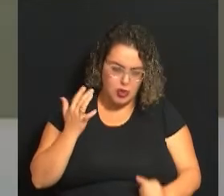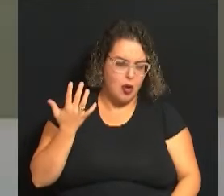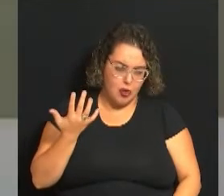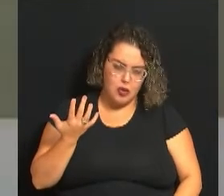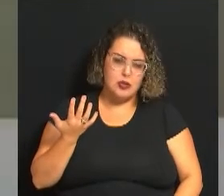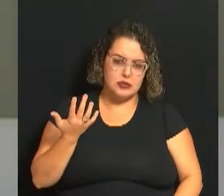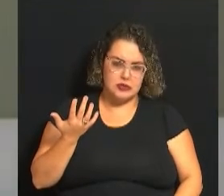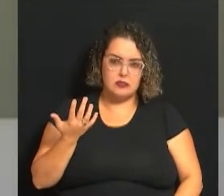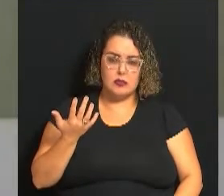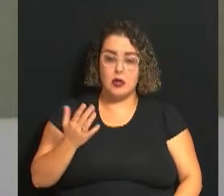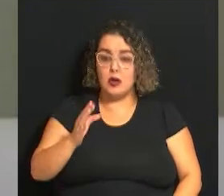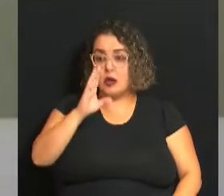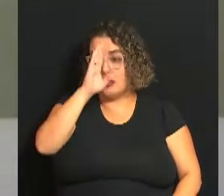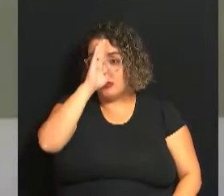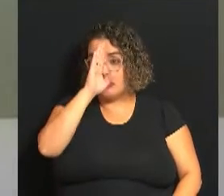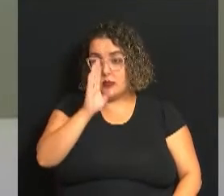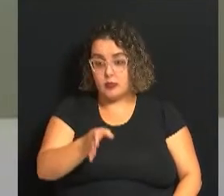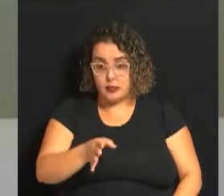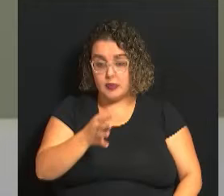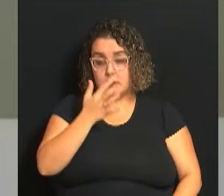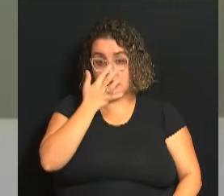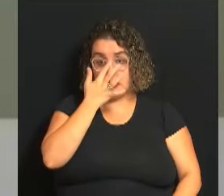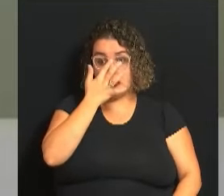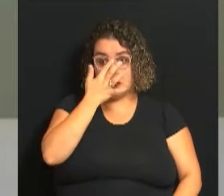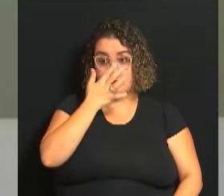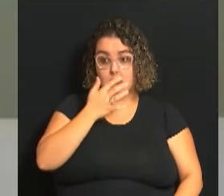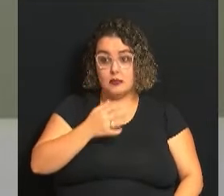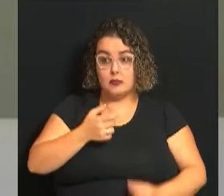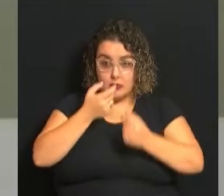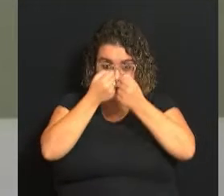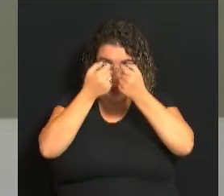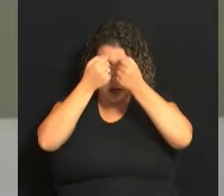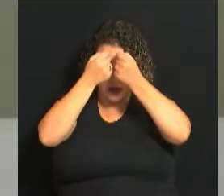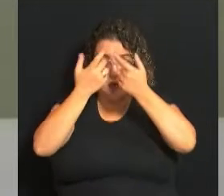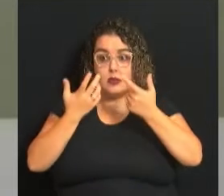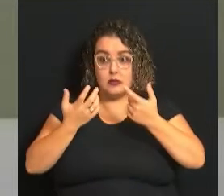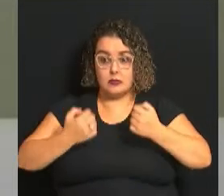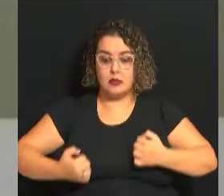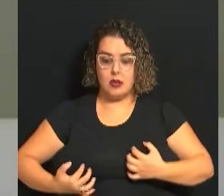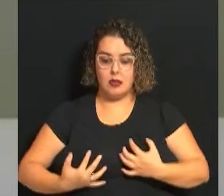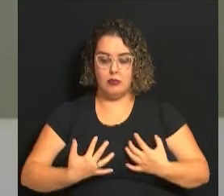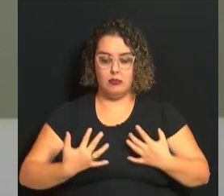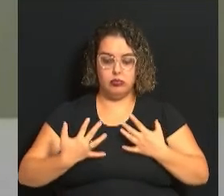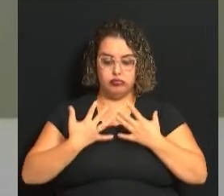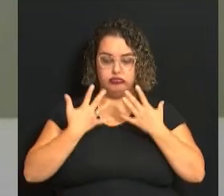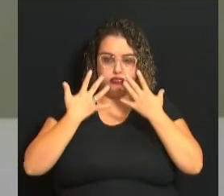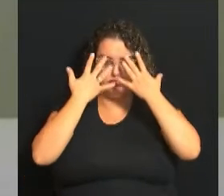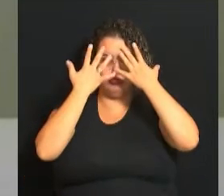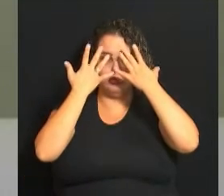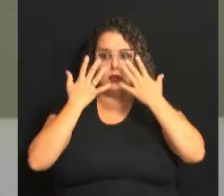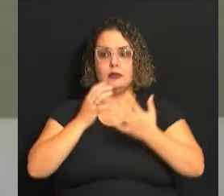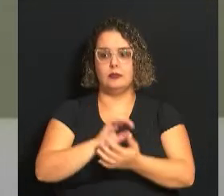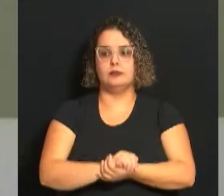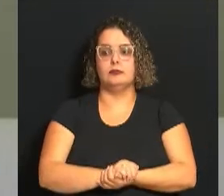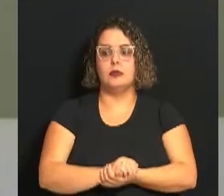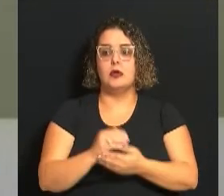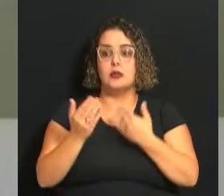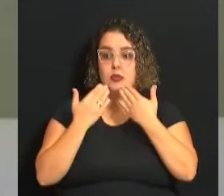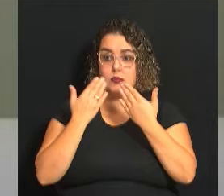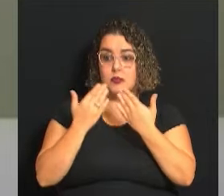o principal tumor no cérebro são as metástases. Como nós conversamos no princípio,